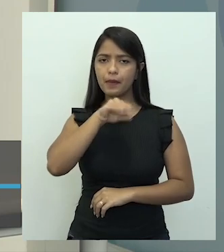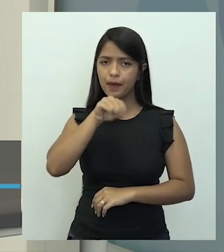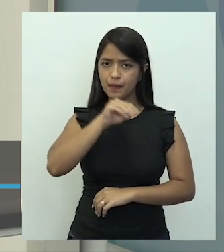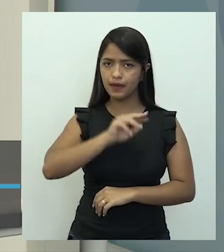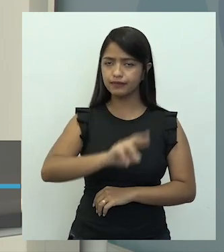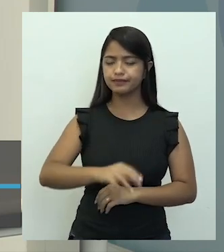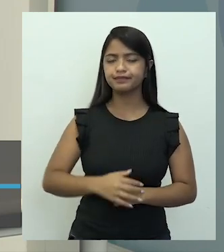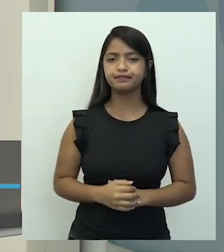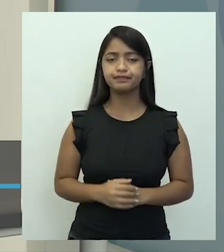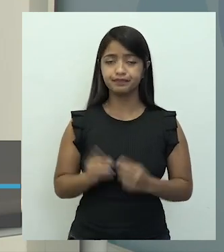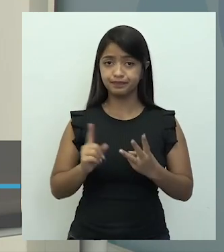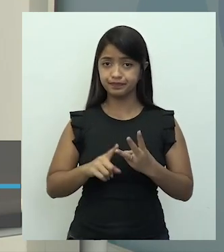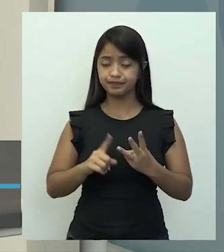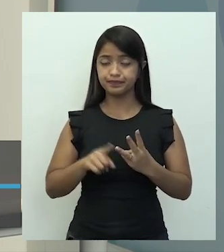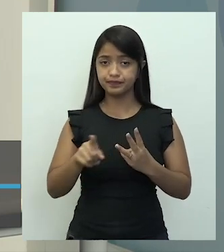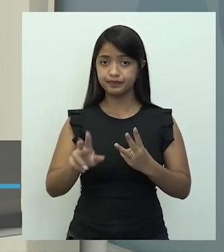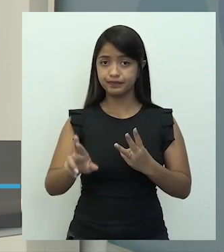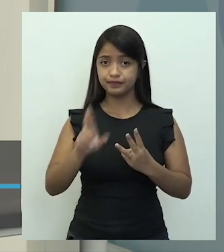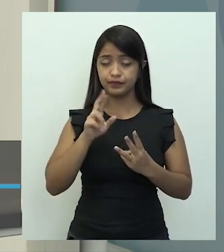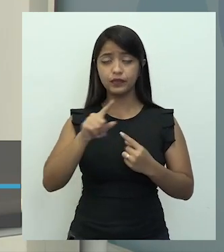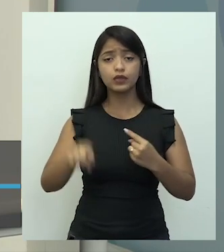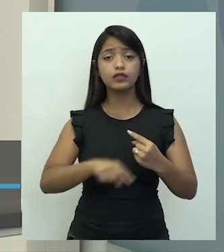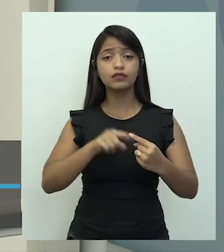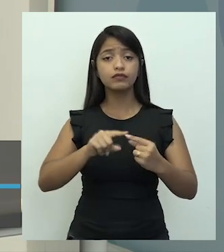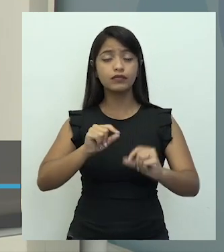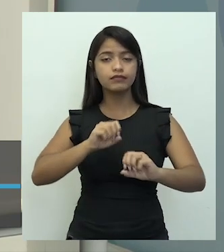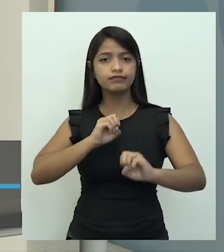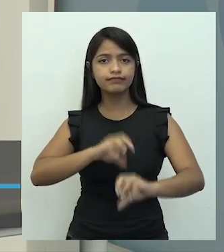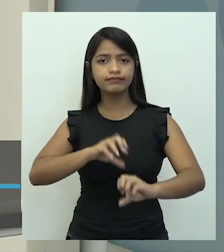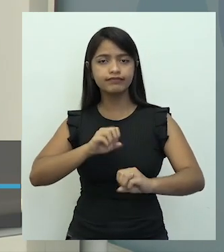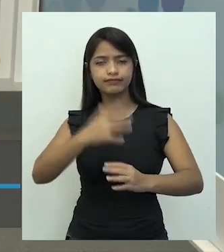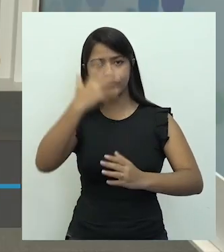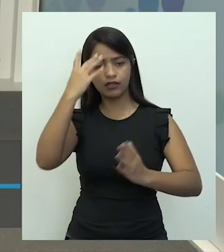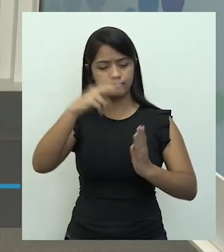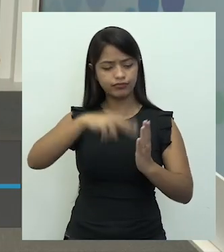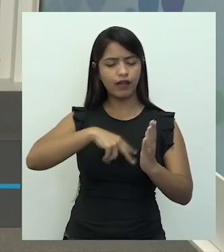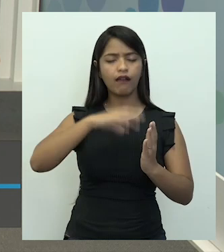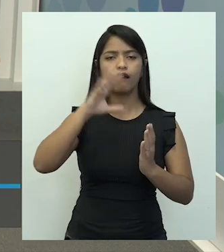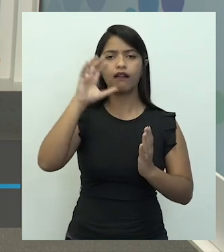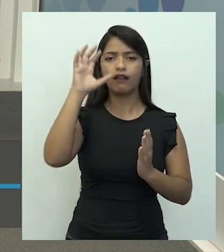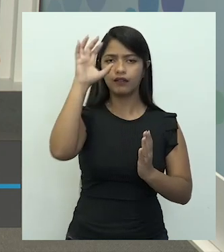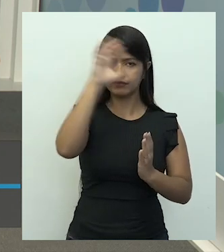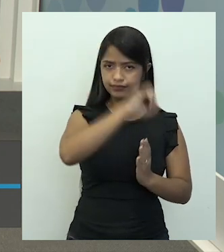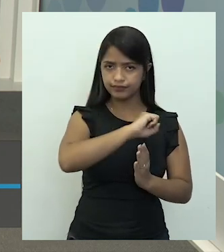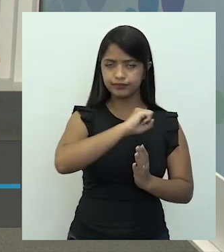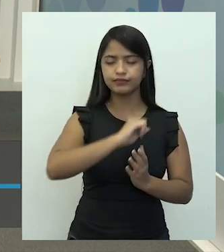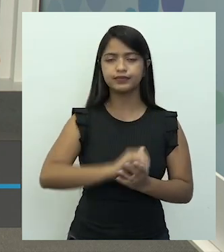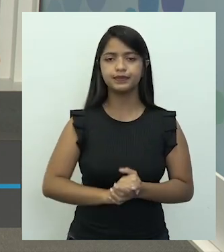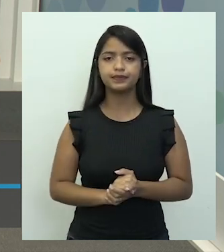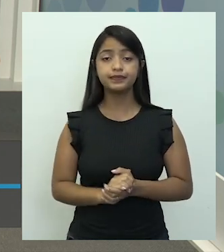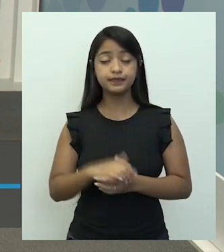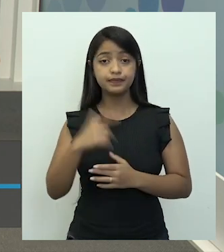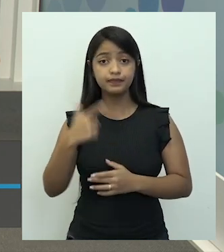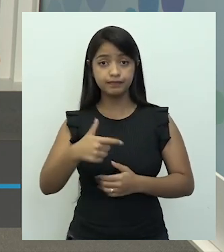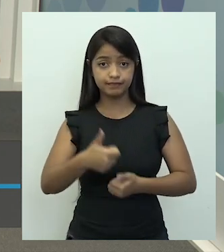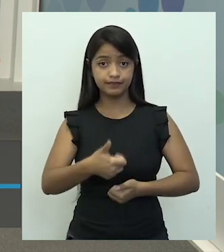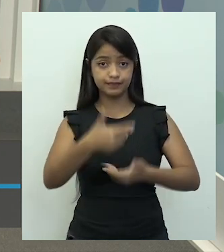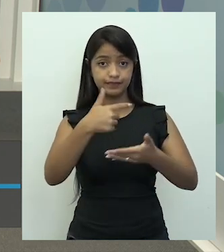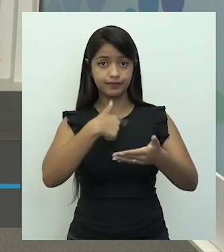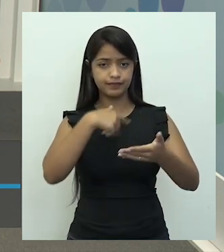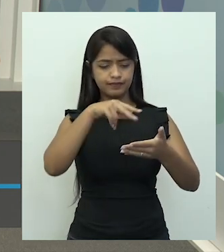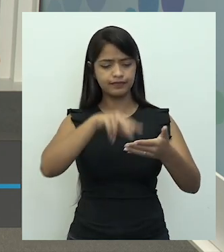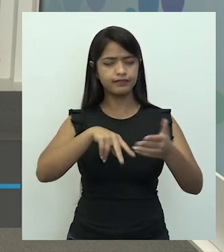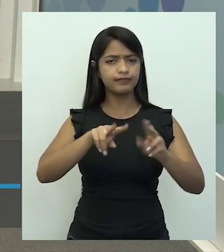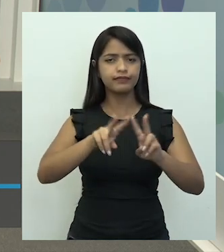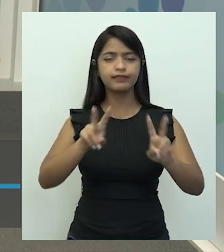que a função social é passar uma lição, né? E eu vi alguns, Deia, aí no chat, falando a